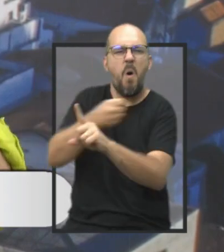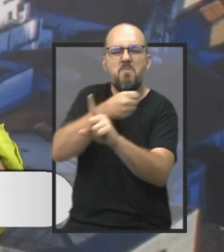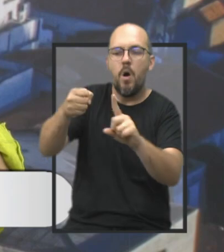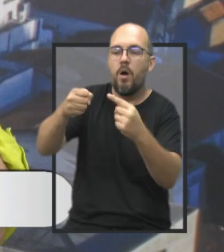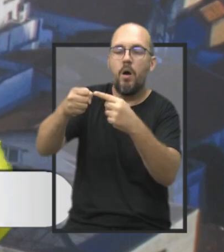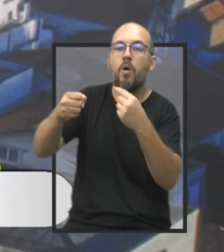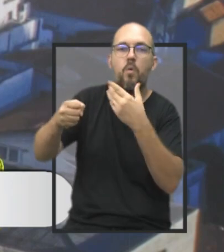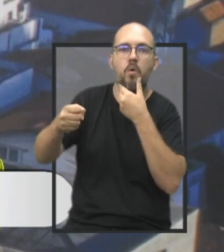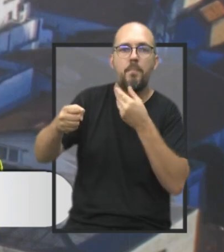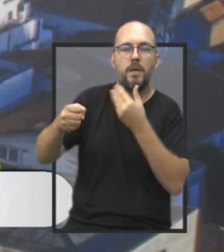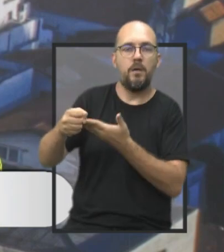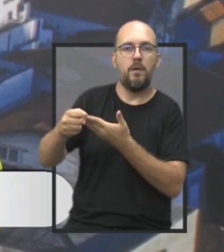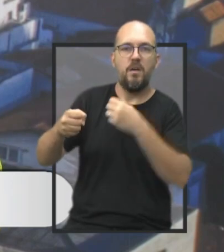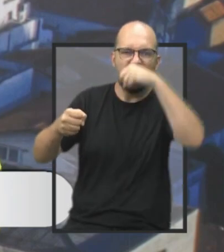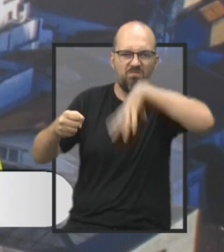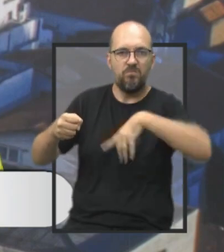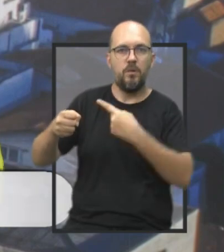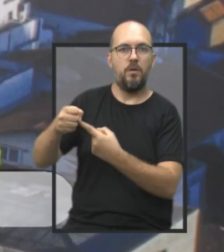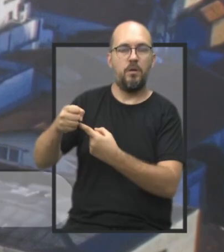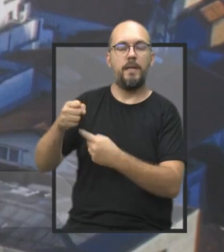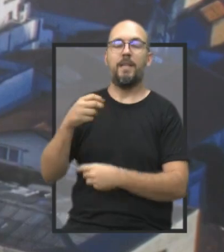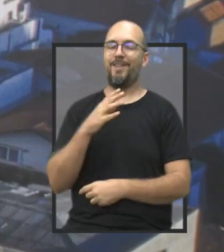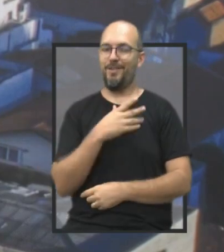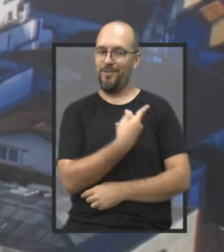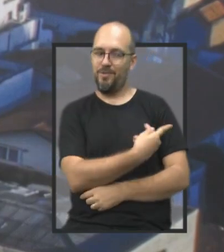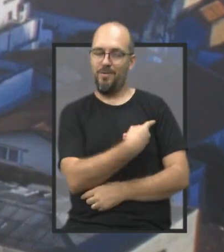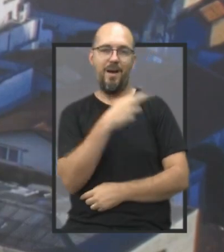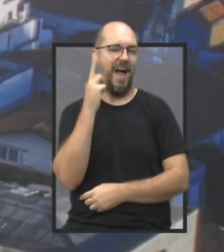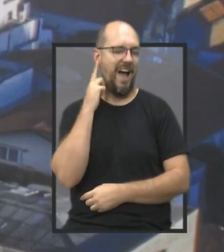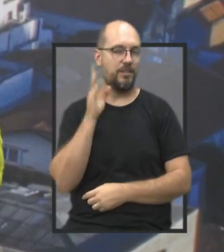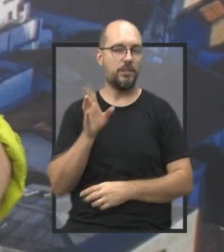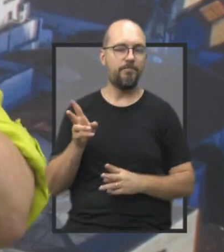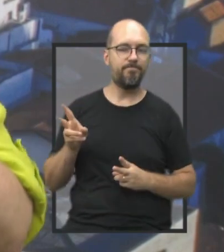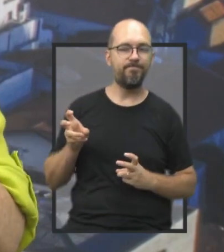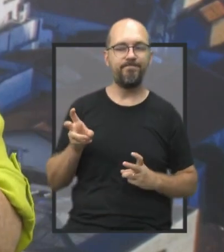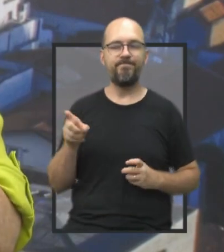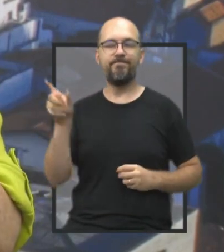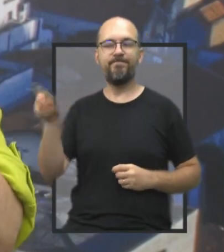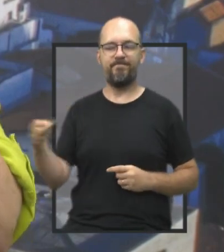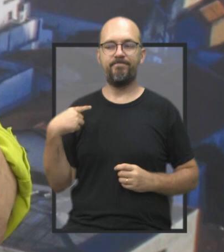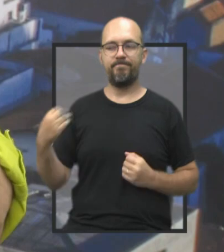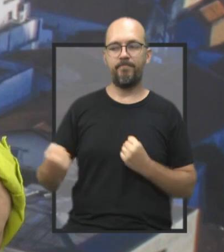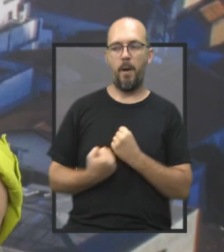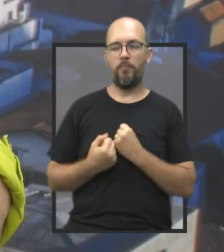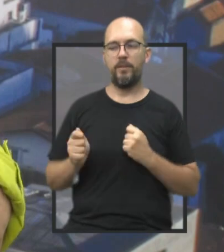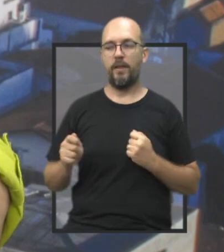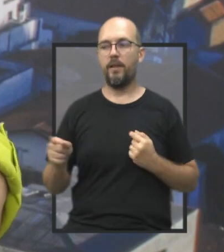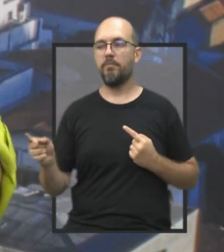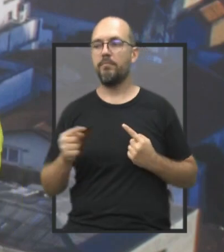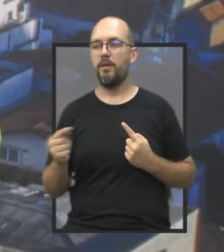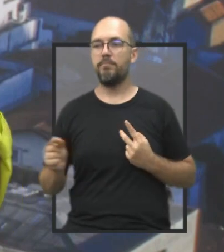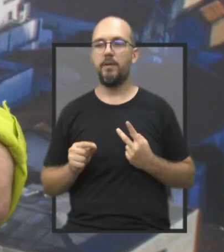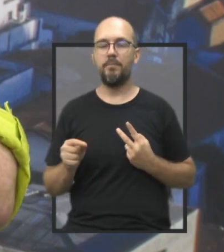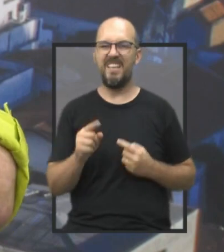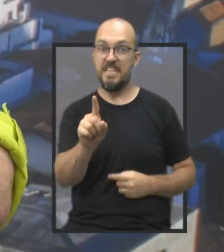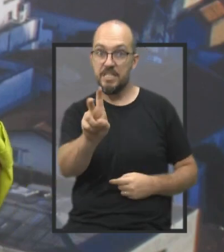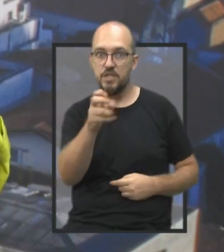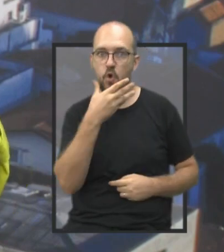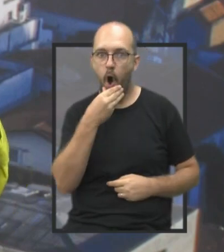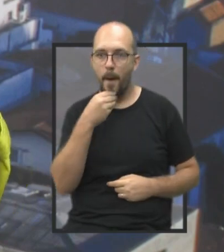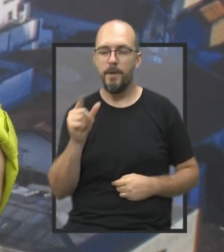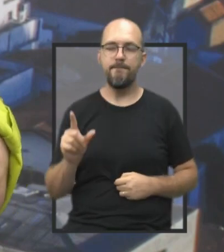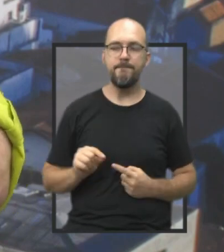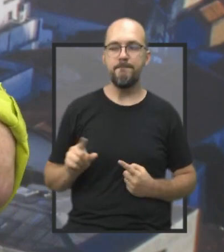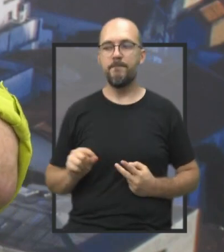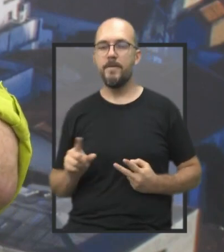nós já identificamos, eu e a Rafa, aliados valiosíssimos nesses 15 homens que estão conosco.